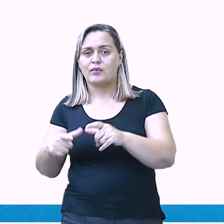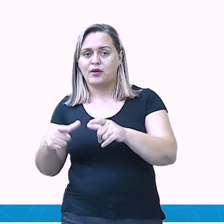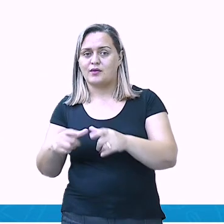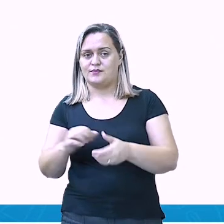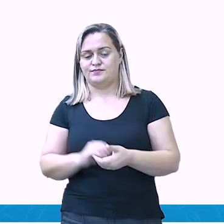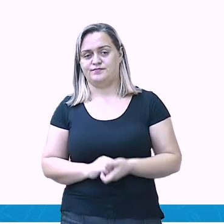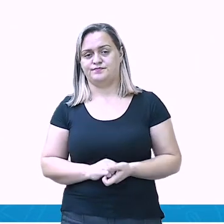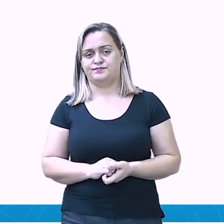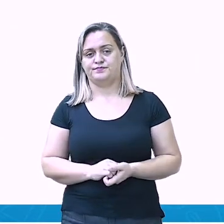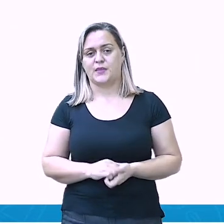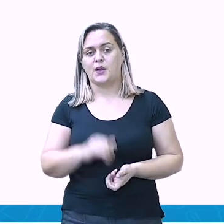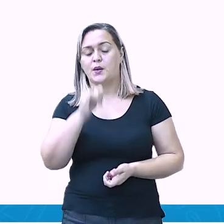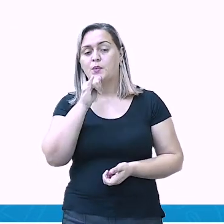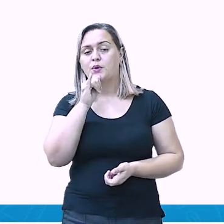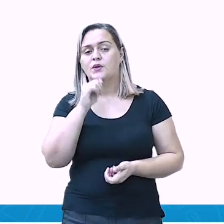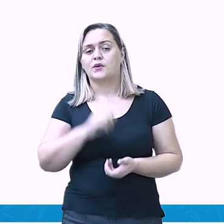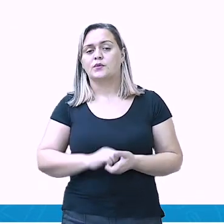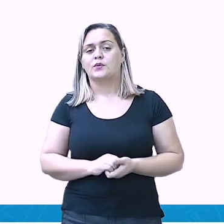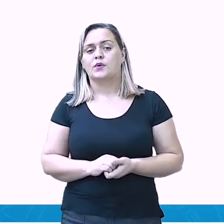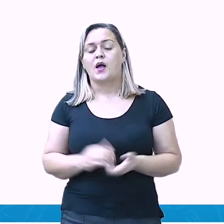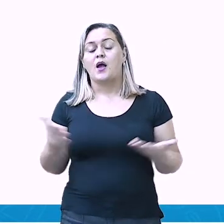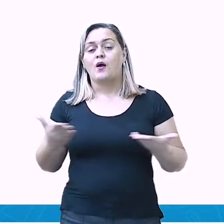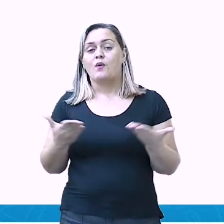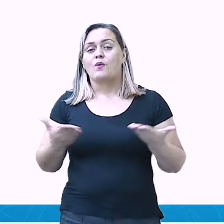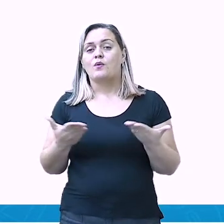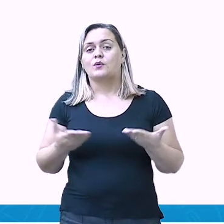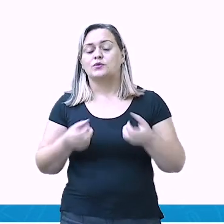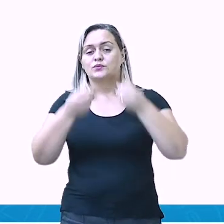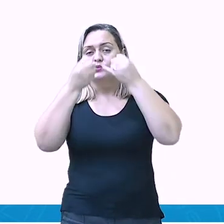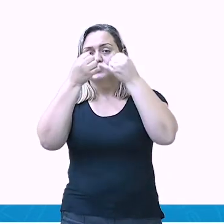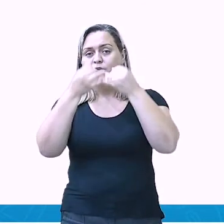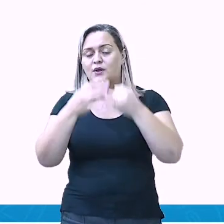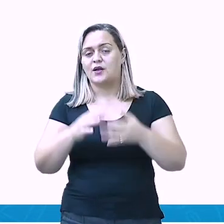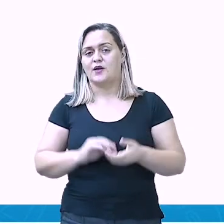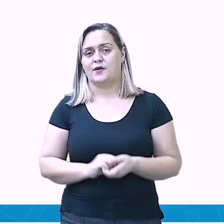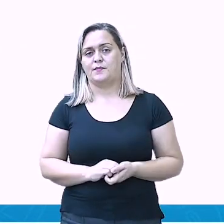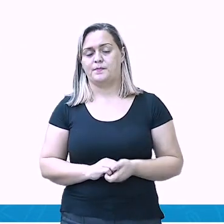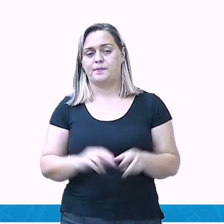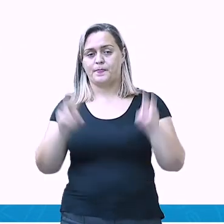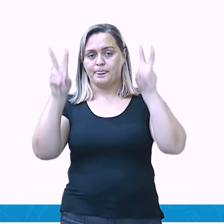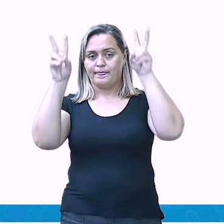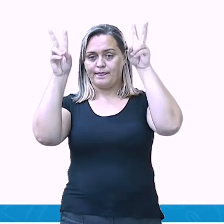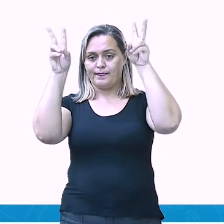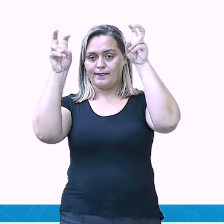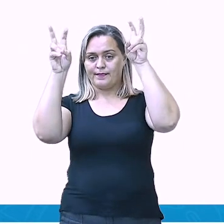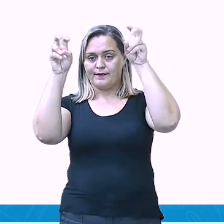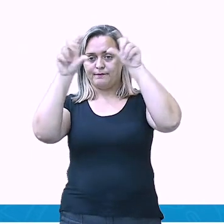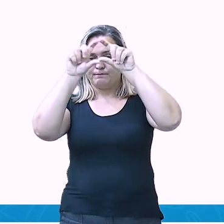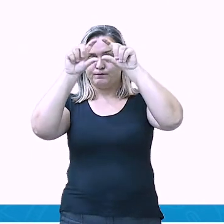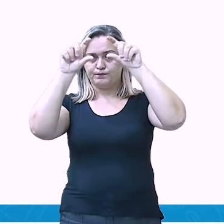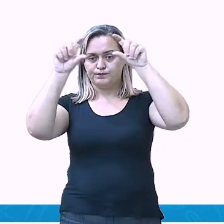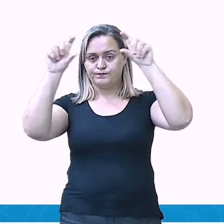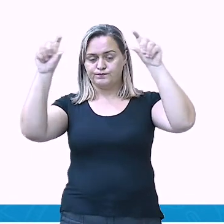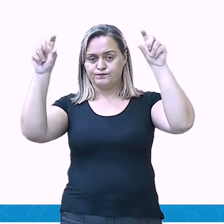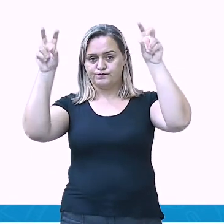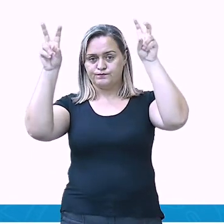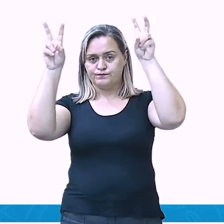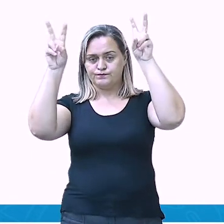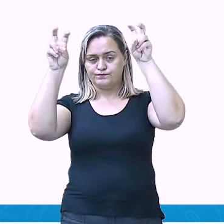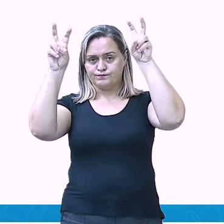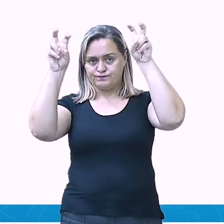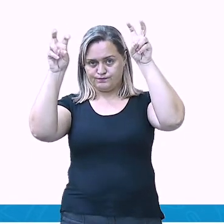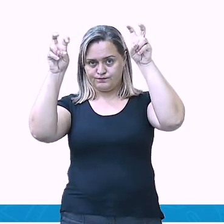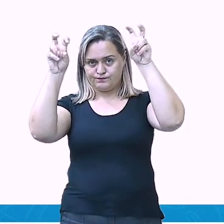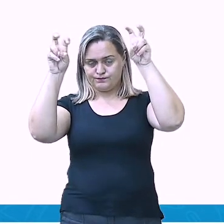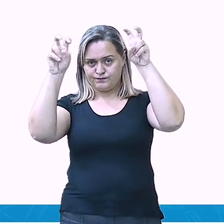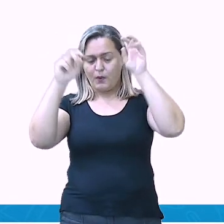Título. O título, que por vezes vem acompanhado de um subtítulo, é um indicador do tema